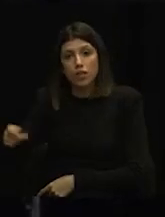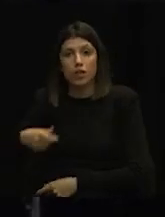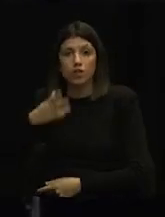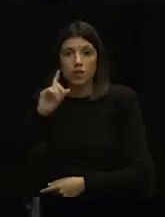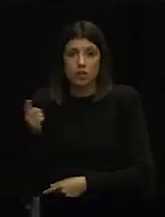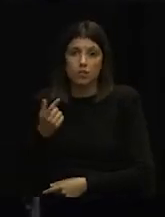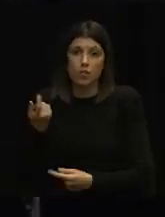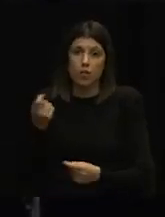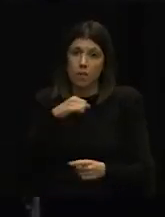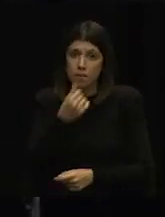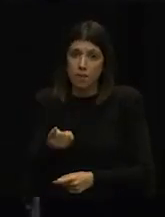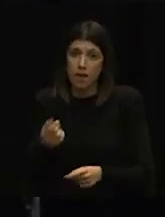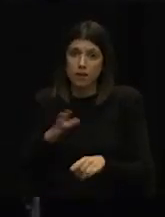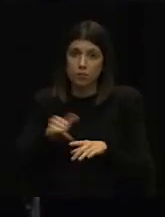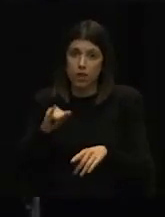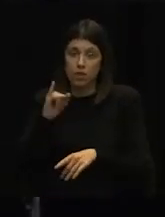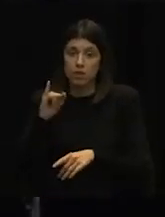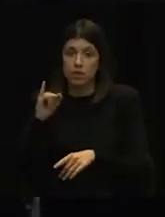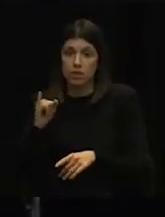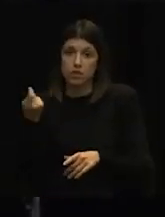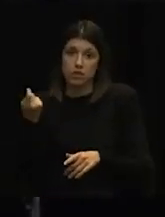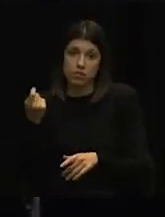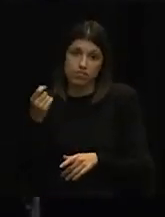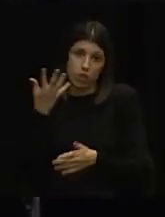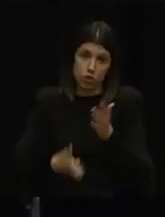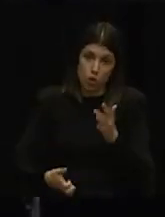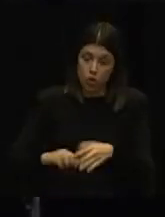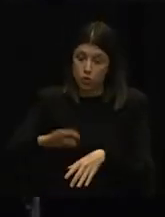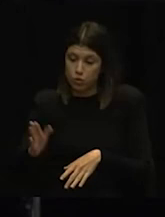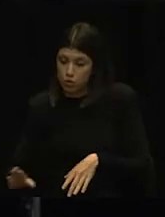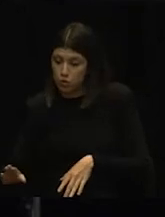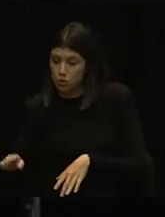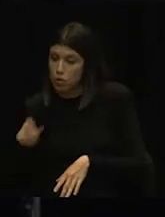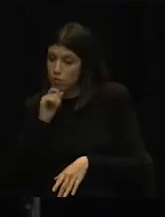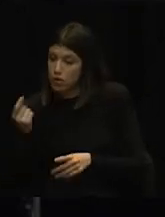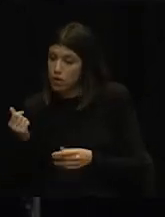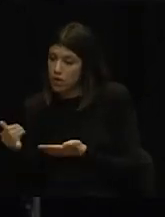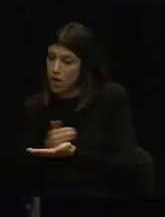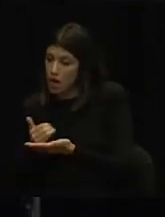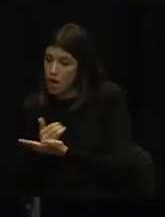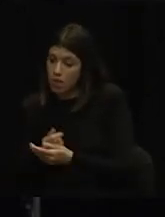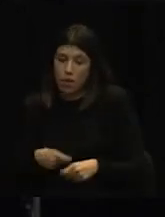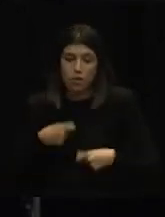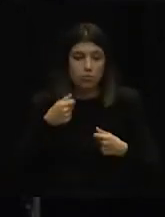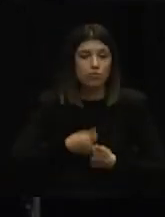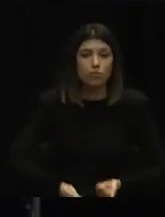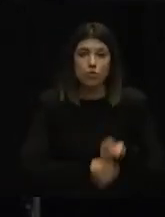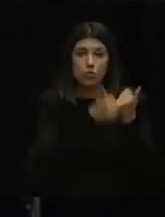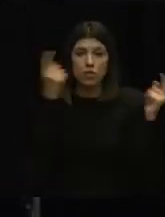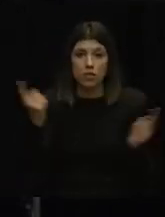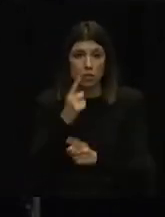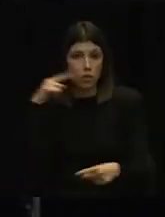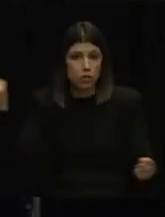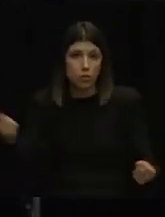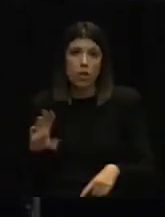perde só este ano correção do tarifário da e-mail apenas para residentes deveriam ser aplicados na melhoria transportes públicos em garantir que não acontece são